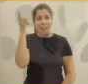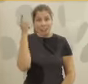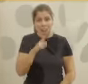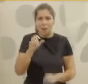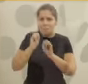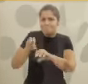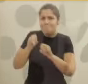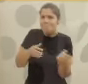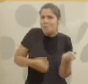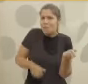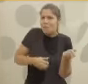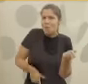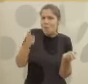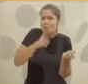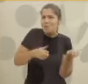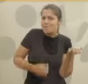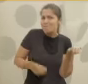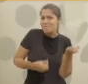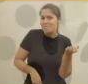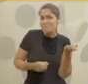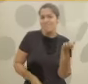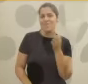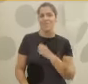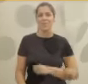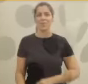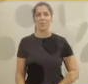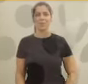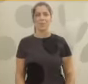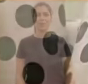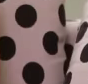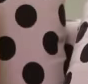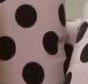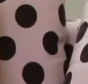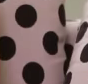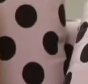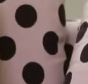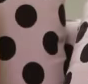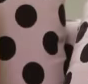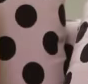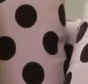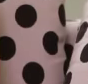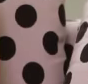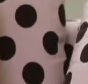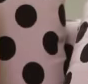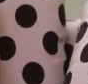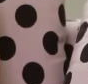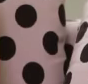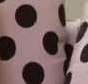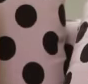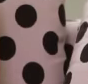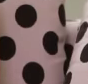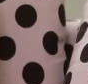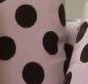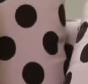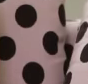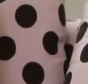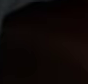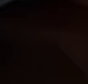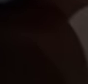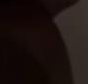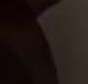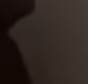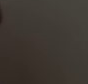Aí o cara, dois, três meses depois, me chamou e falou, Dalva, não adianta, ele deita